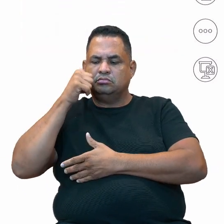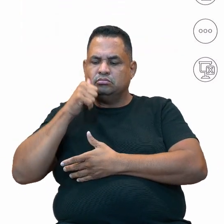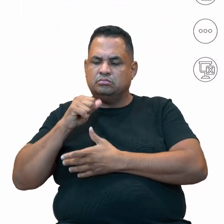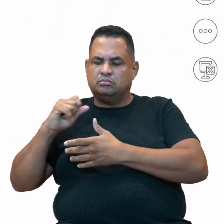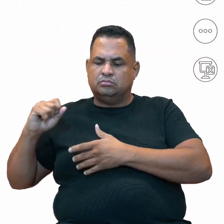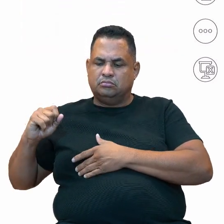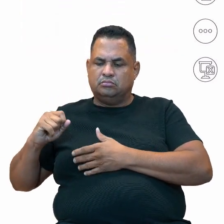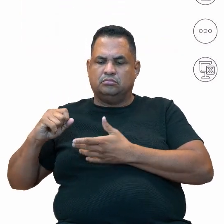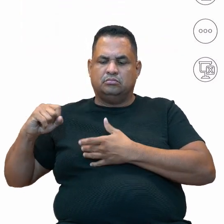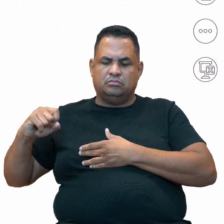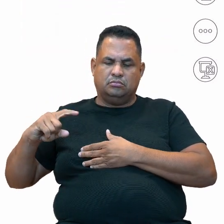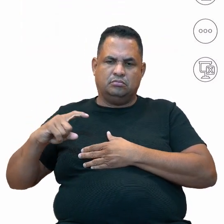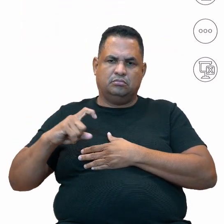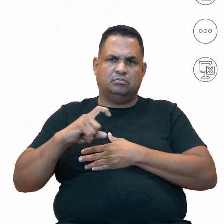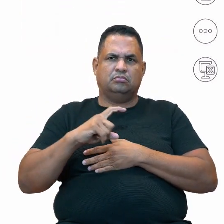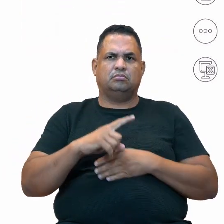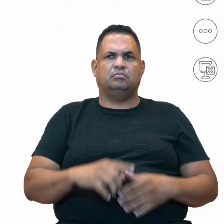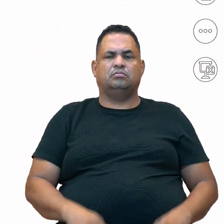Aí, ó,